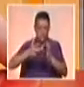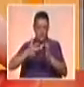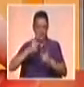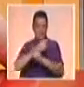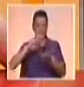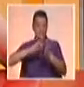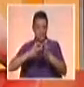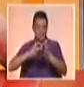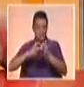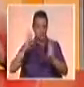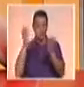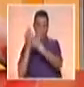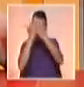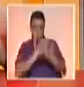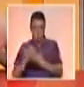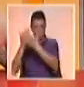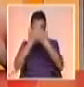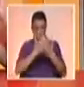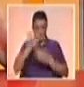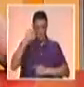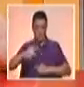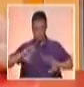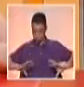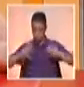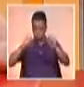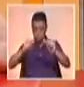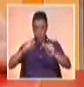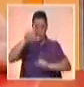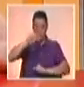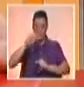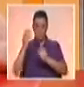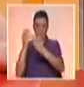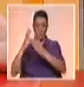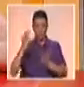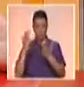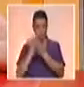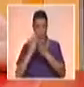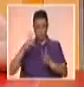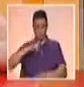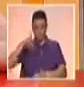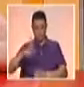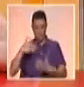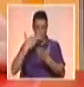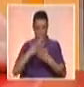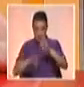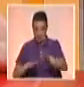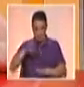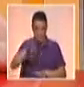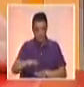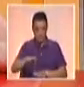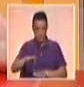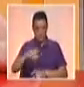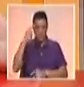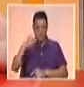no Brasil os estudos têm um grande avanço. De alguns estudiosos portugueses que vão dando os seus passos, como eu disse há